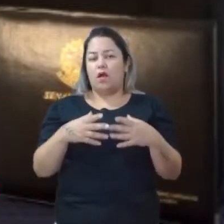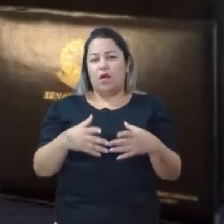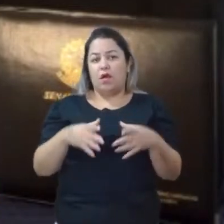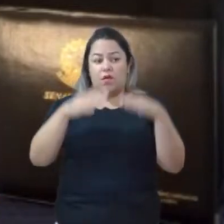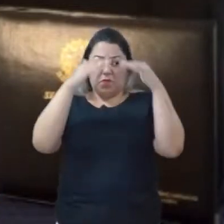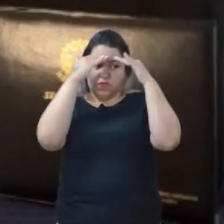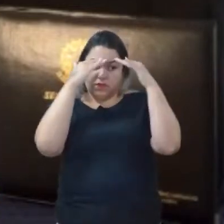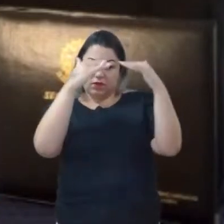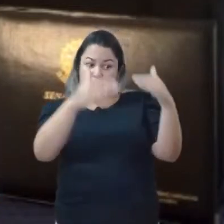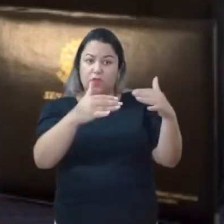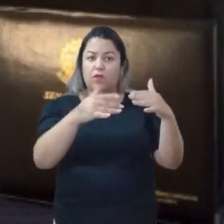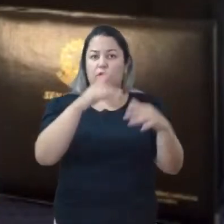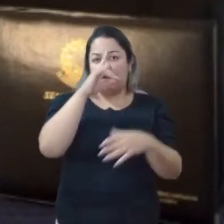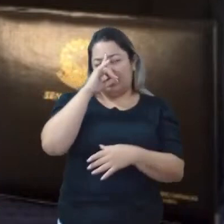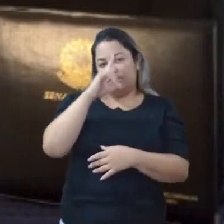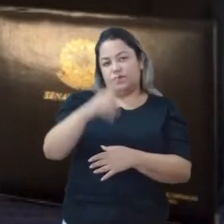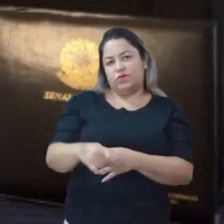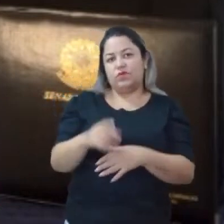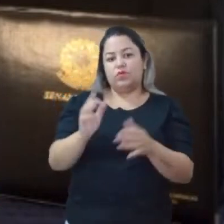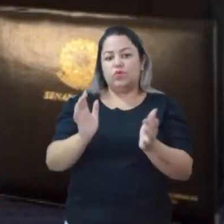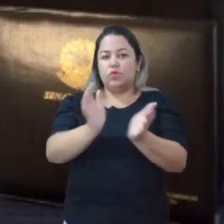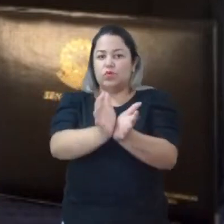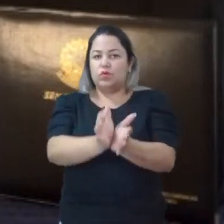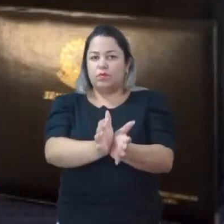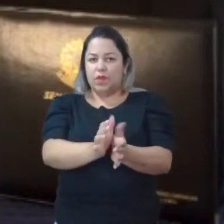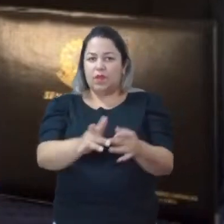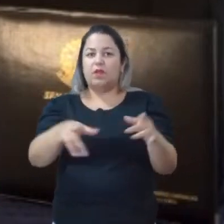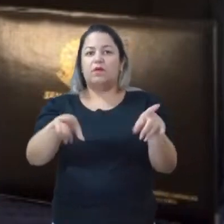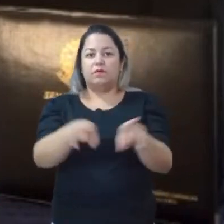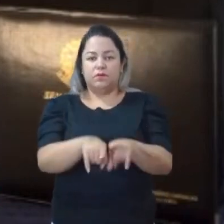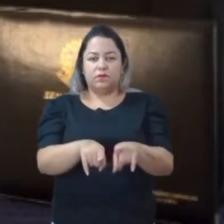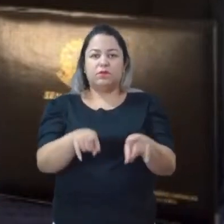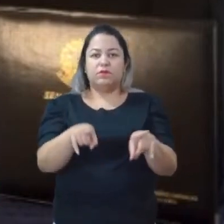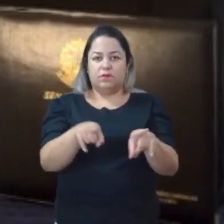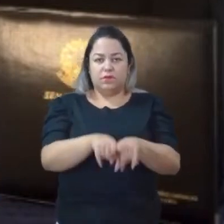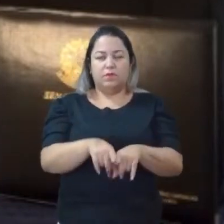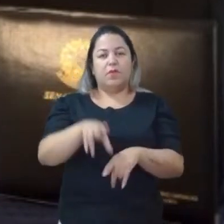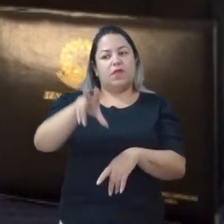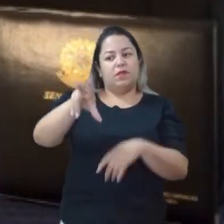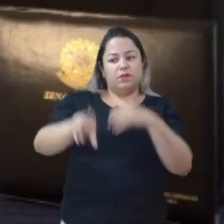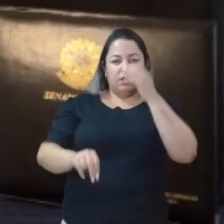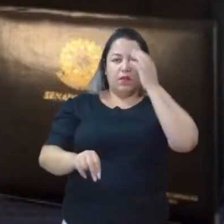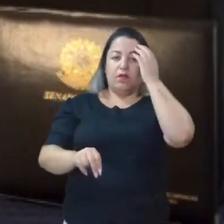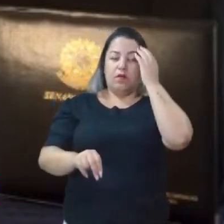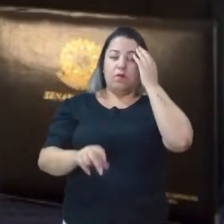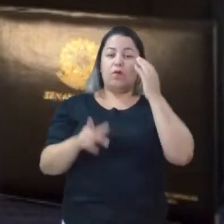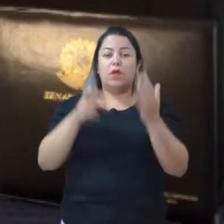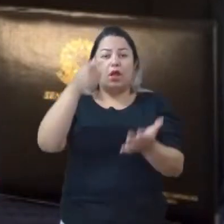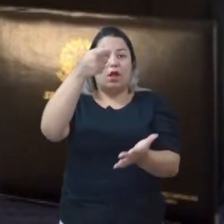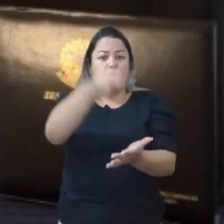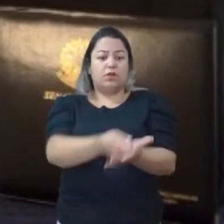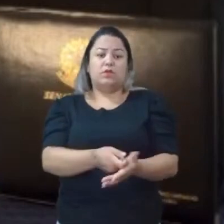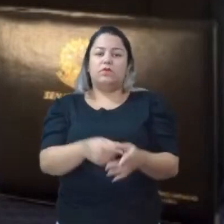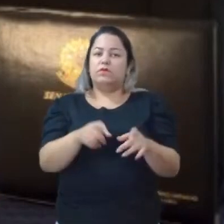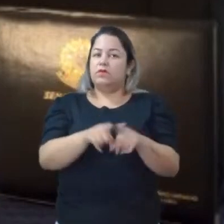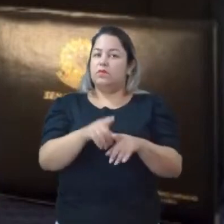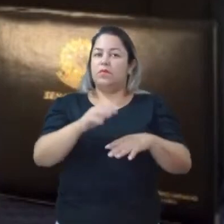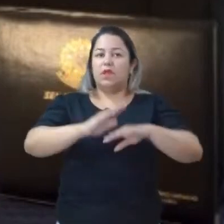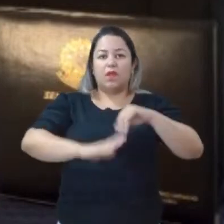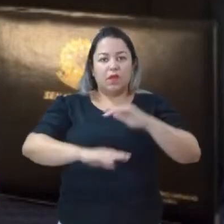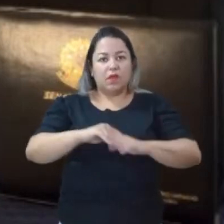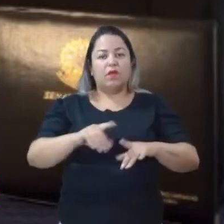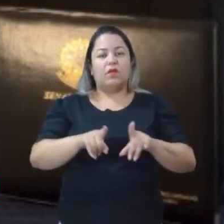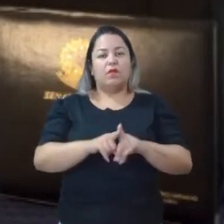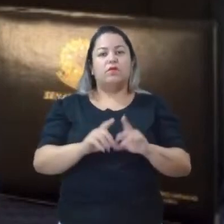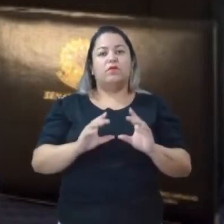comando, e as ordens do comando, ela foi parcial e não garante ou não garantiu a